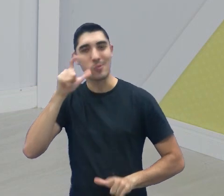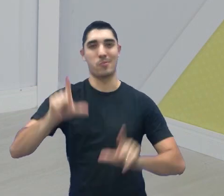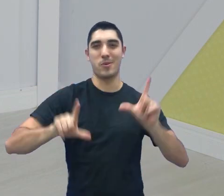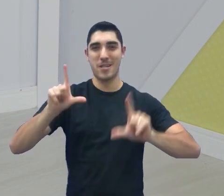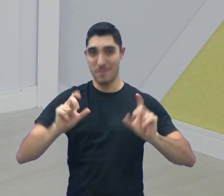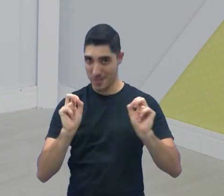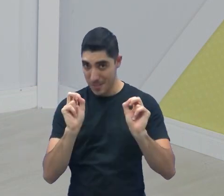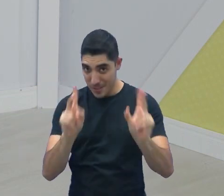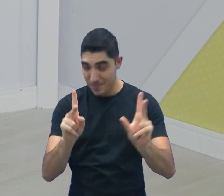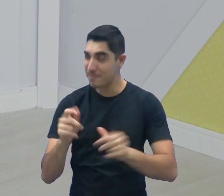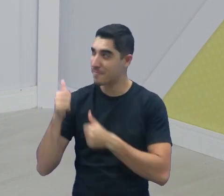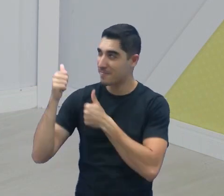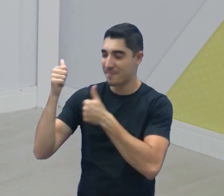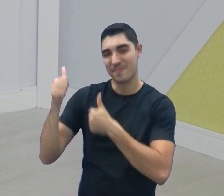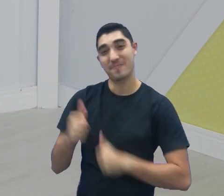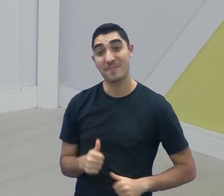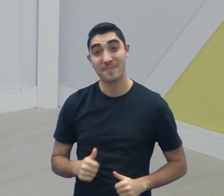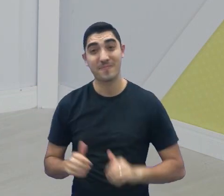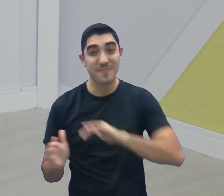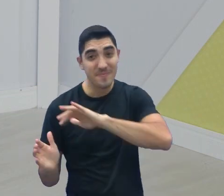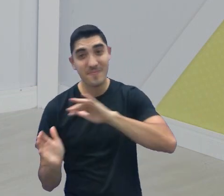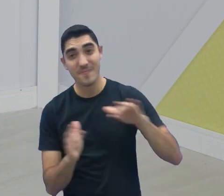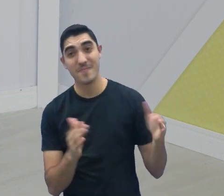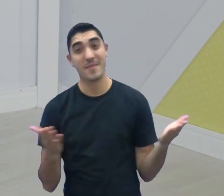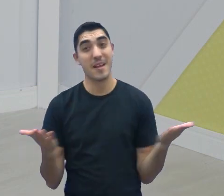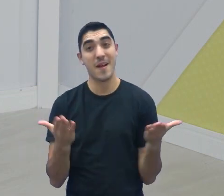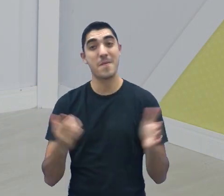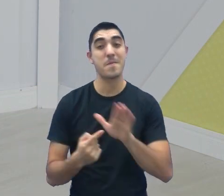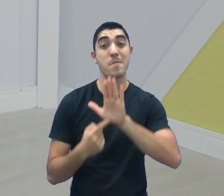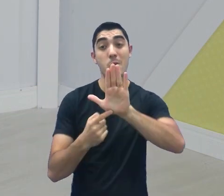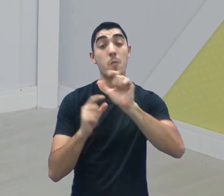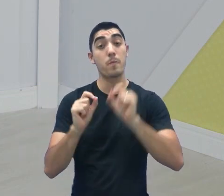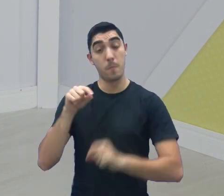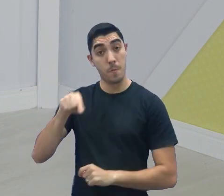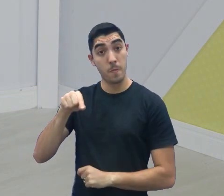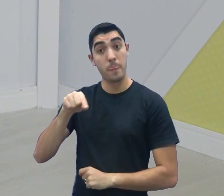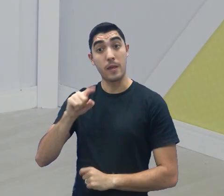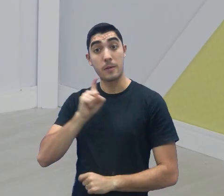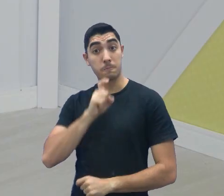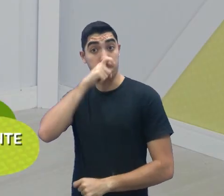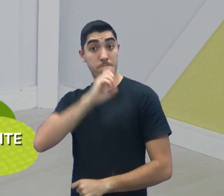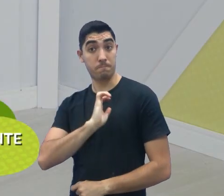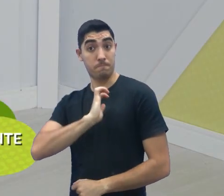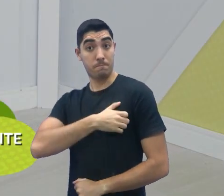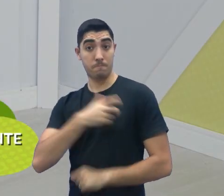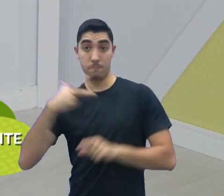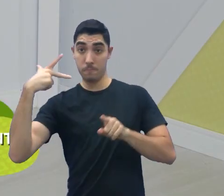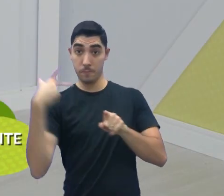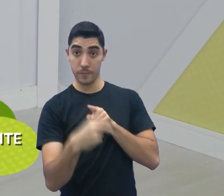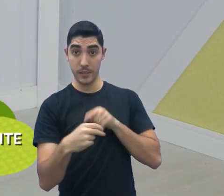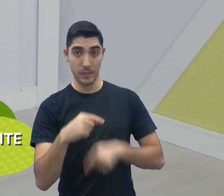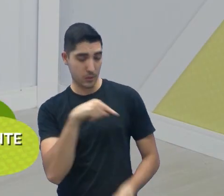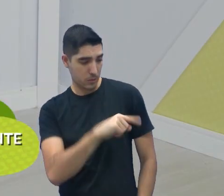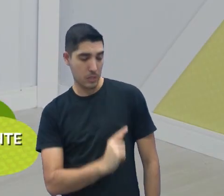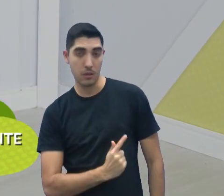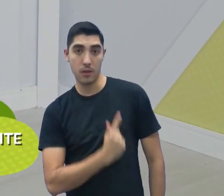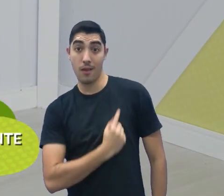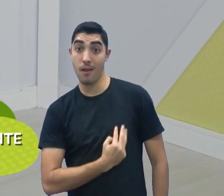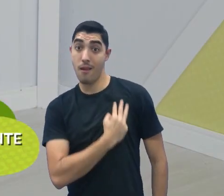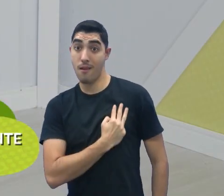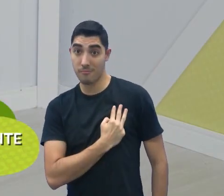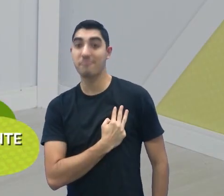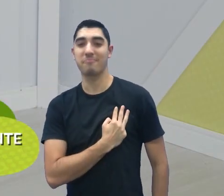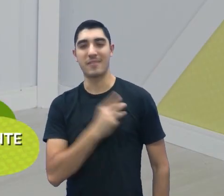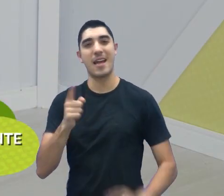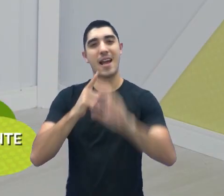certo? Olha só, a gente começa o Hora de hoje falando da vitória do São José sobre o Grêmio Prudente pela segunda rodada da Série